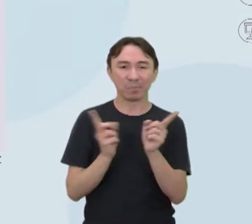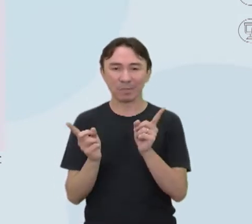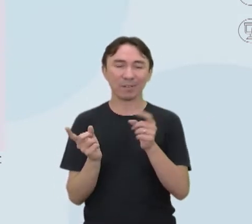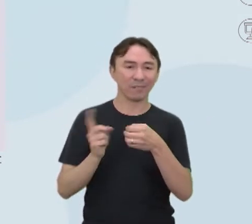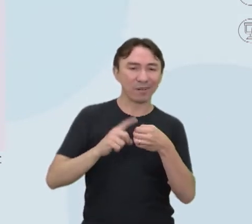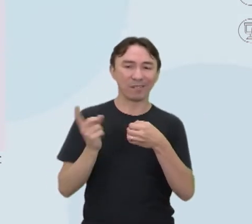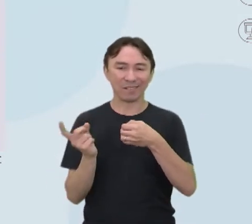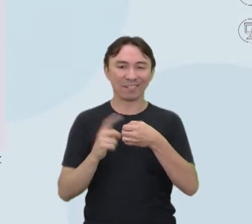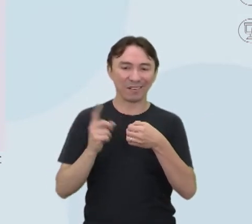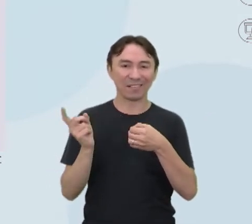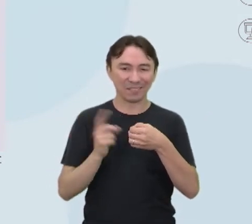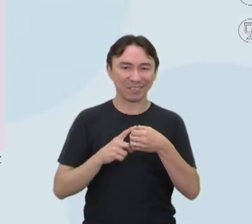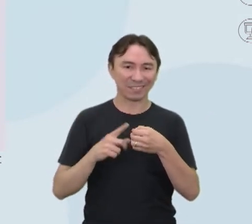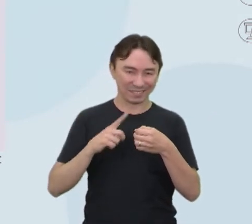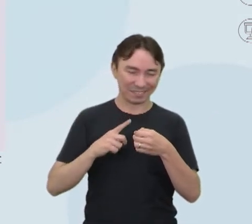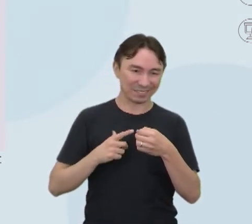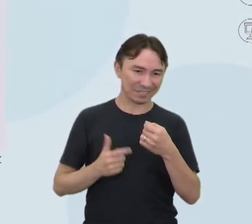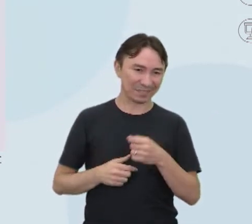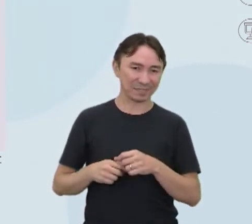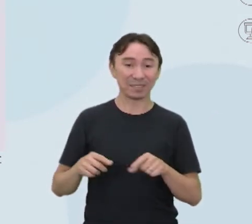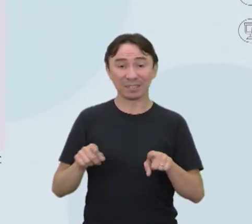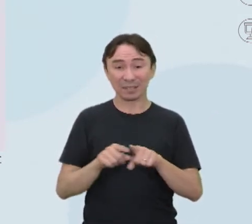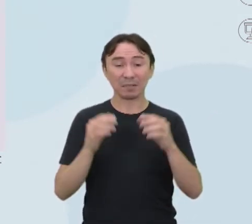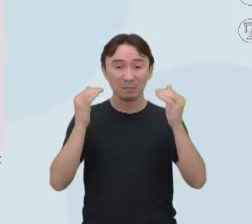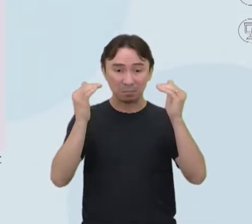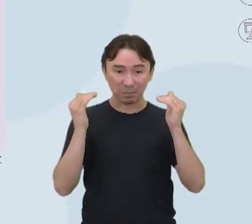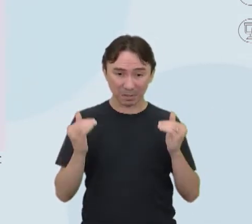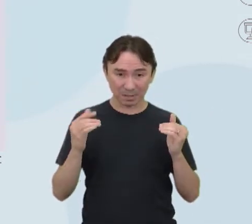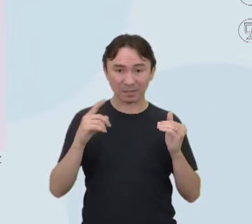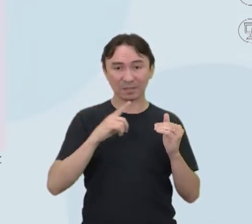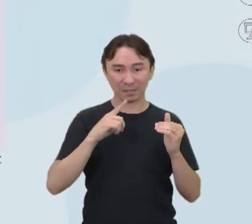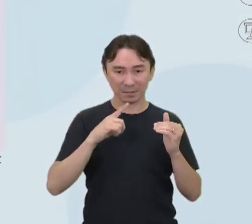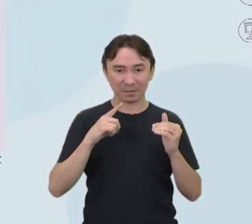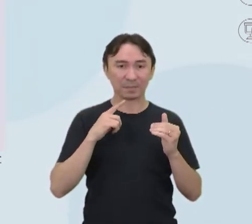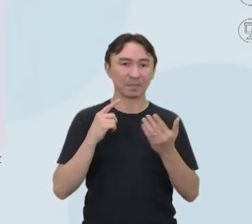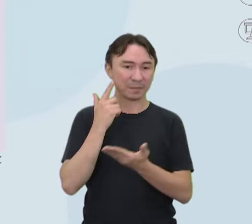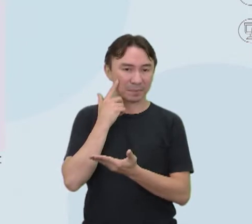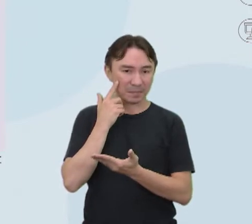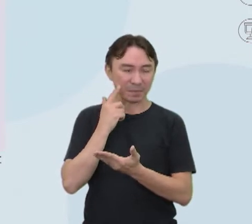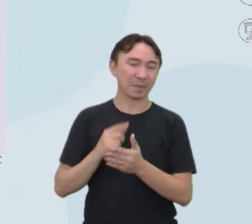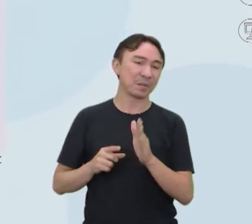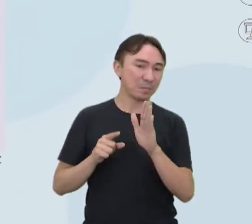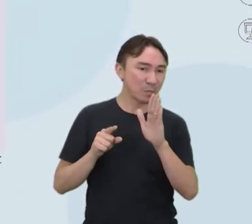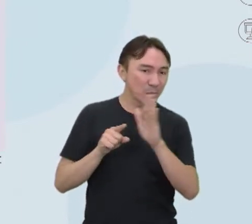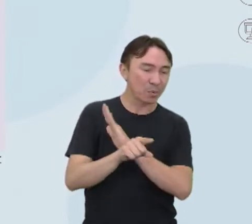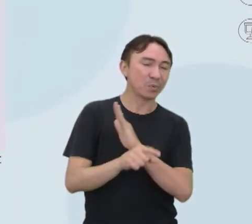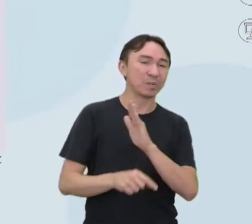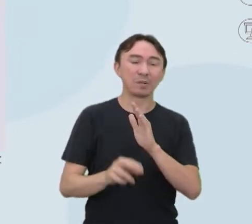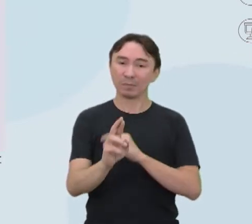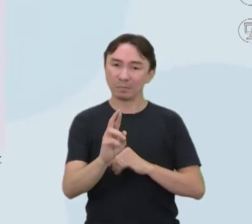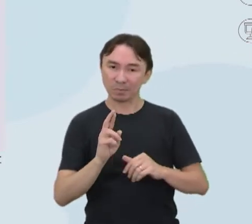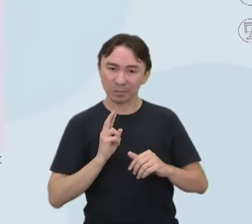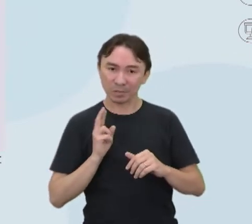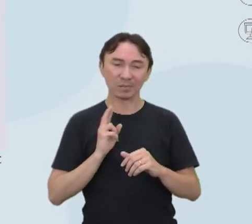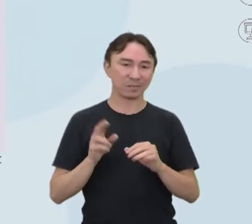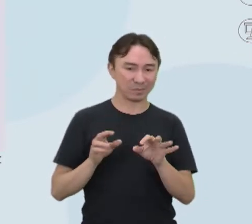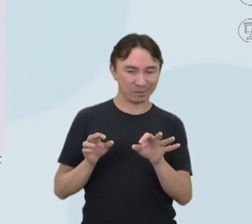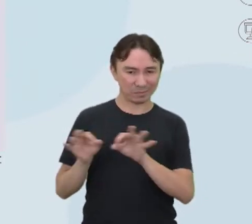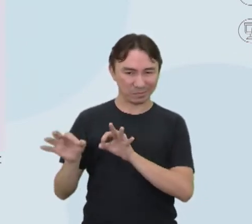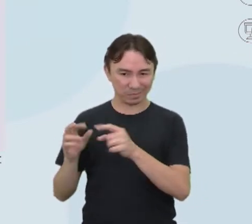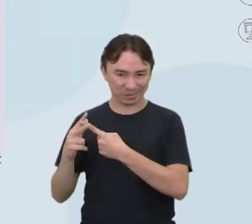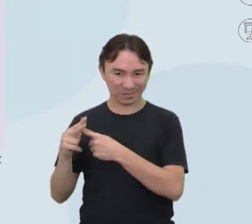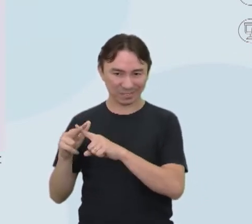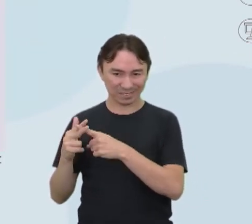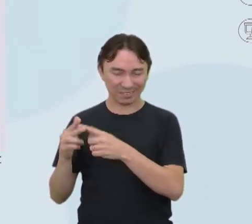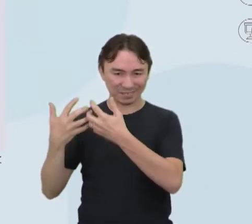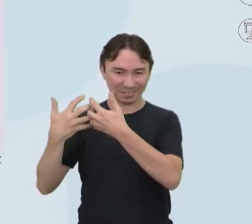daqui a pouco. Ok. Aí embaixo tá em si o formulário e tem 3 abinhas, né? Um tá escrito como perguntas, outro respostas e outro configurações. A gente tá nas